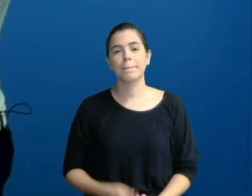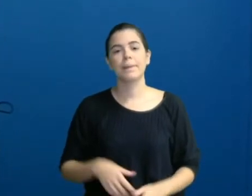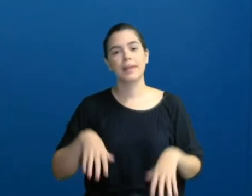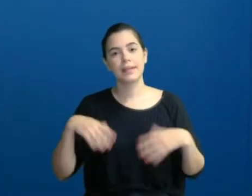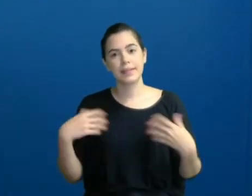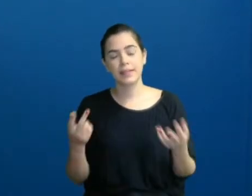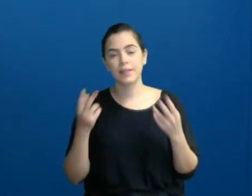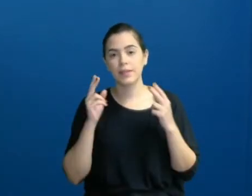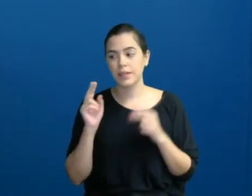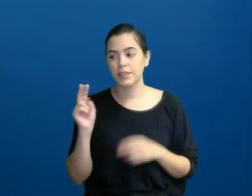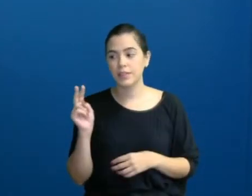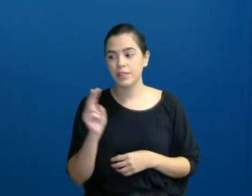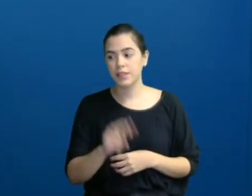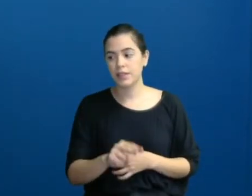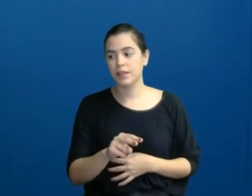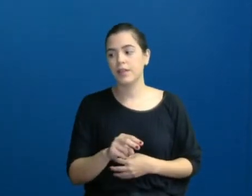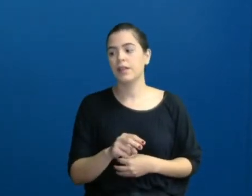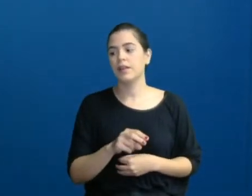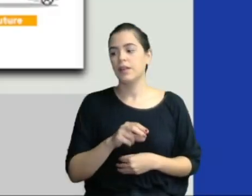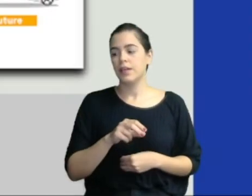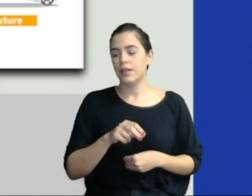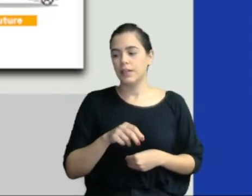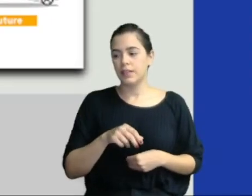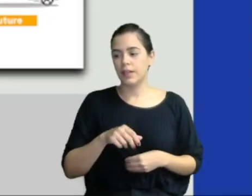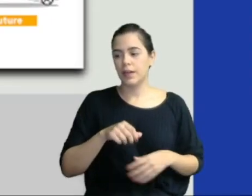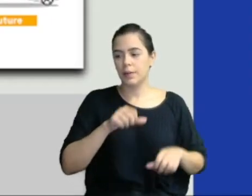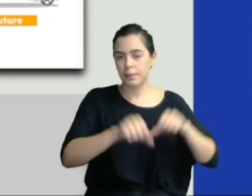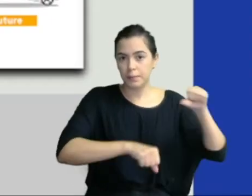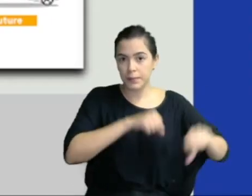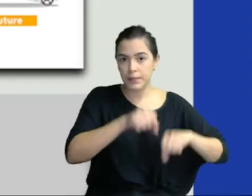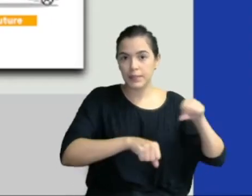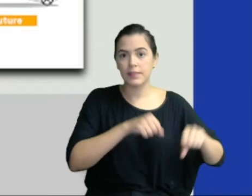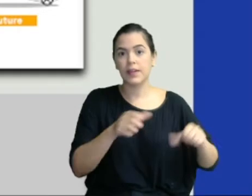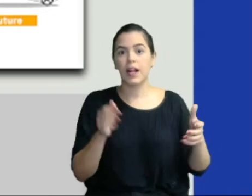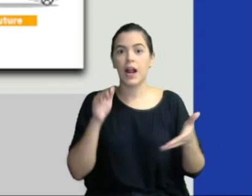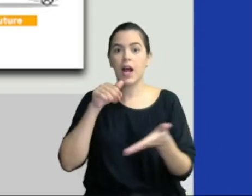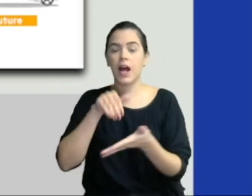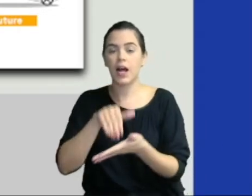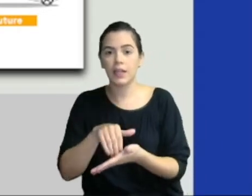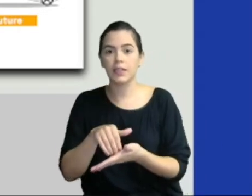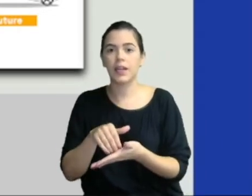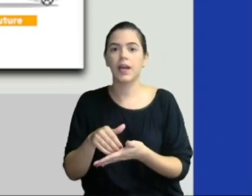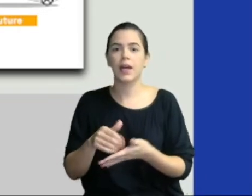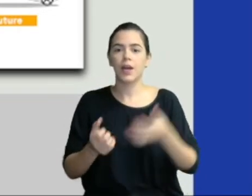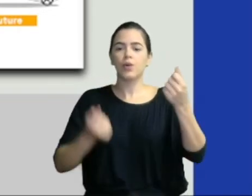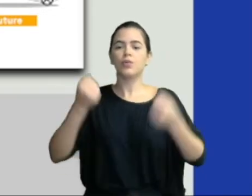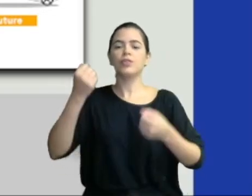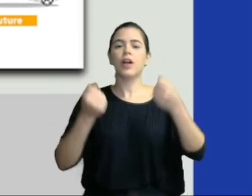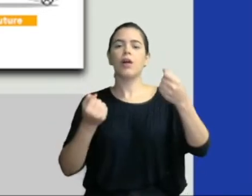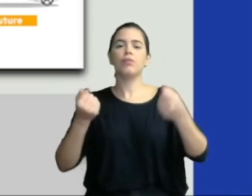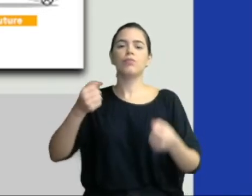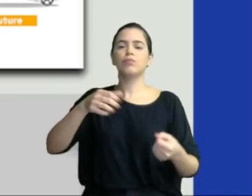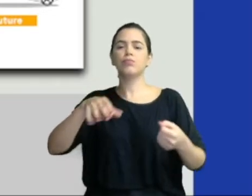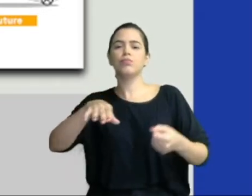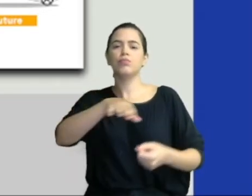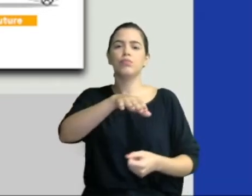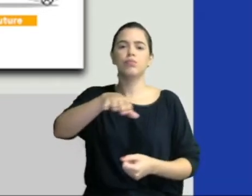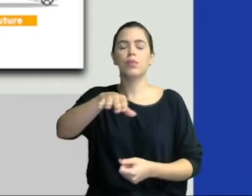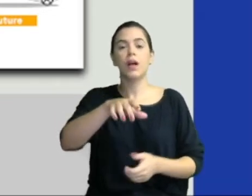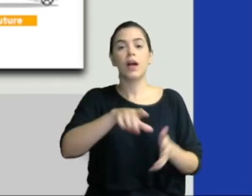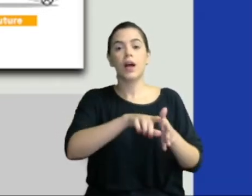Então, a gente vê aí que da manivela ao botão de partida, a gente já evoluiu muito dos carros de antigamente para os carros de hoje em dia.